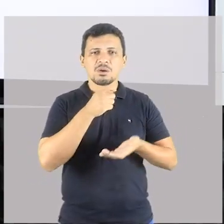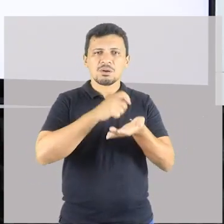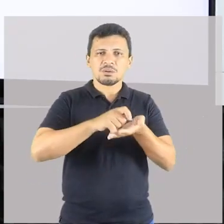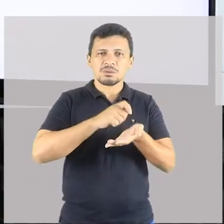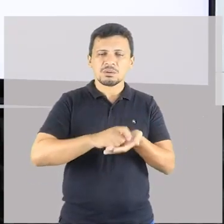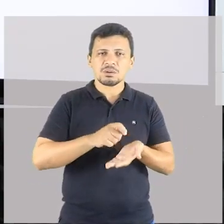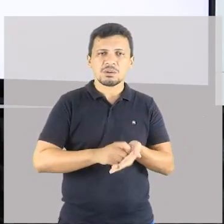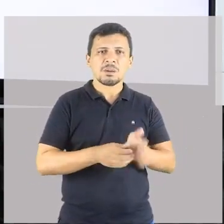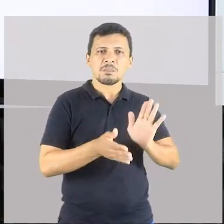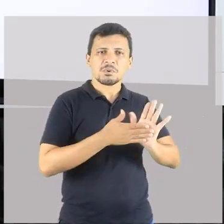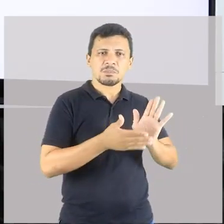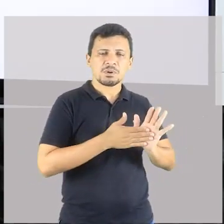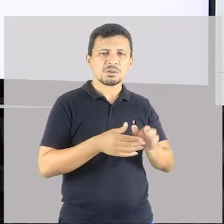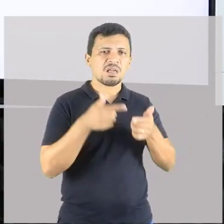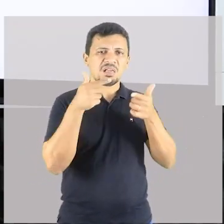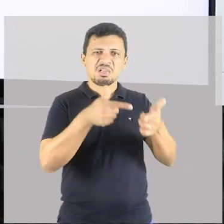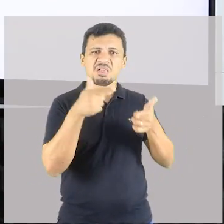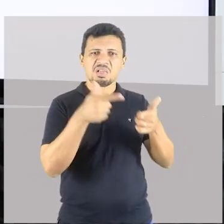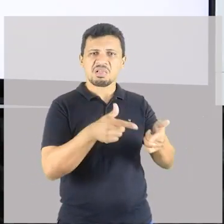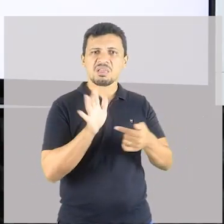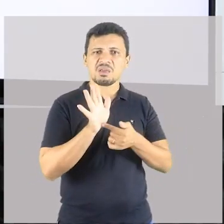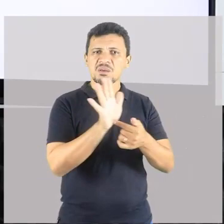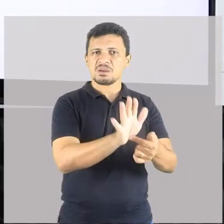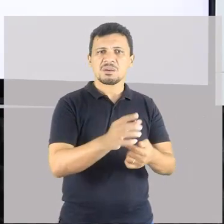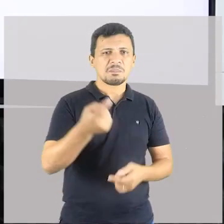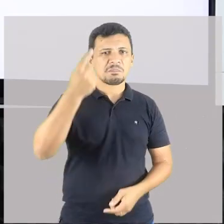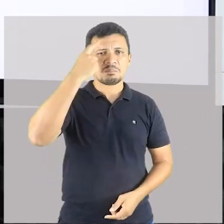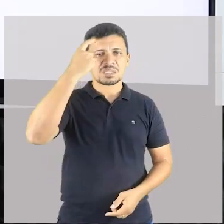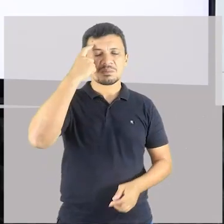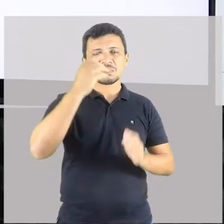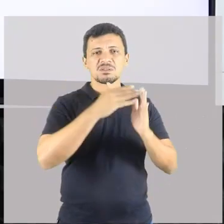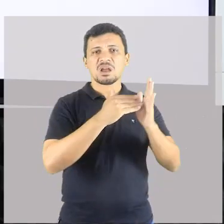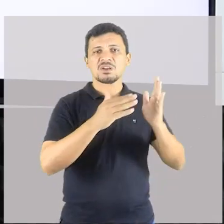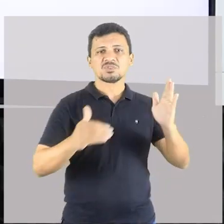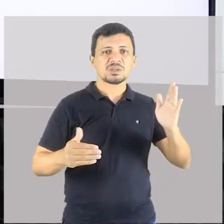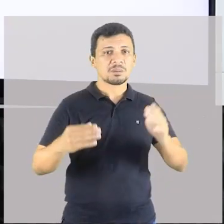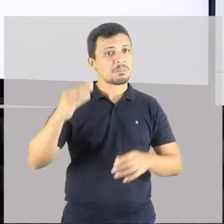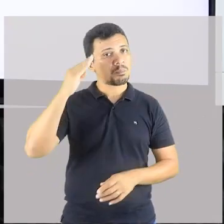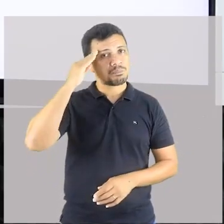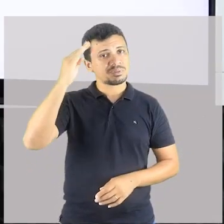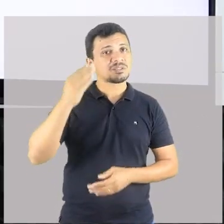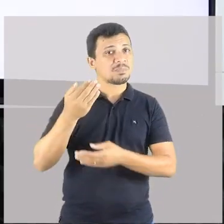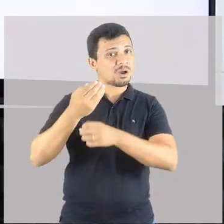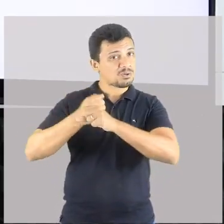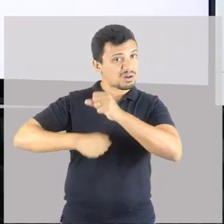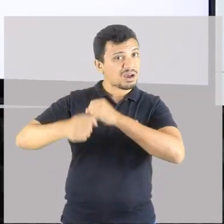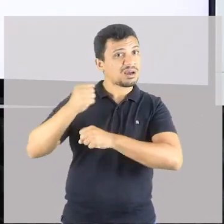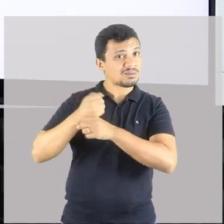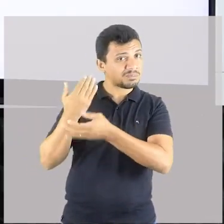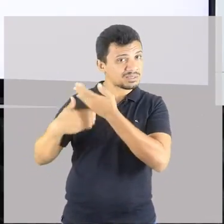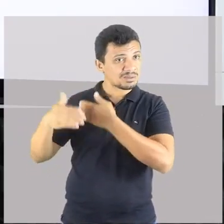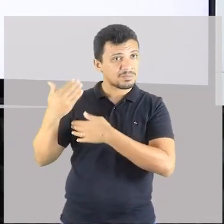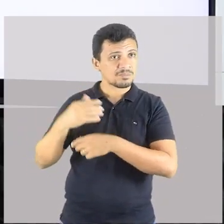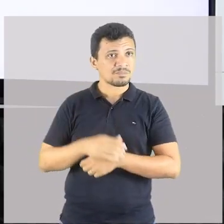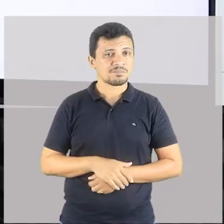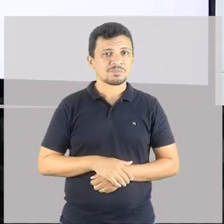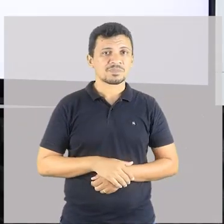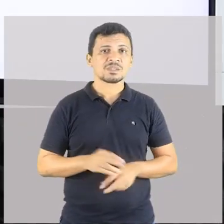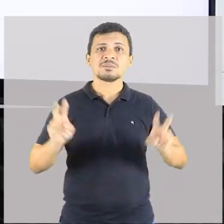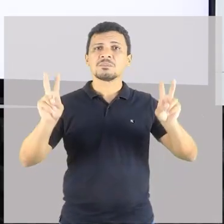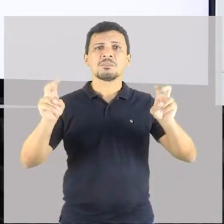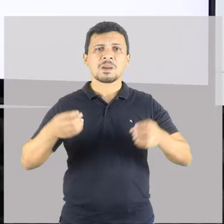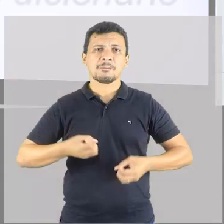críticas e propostas que representam o pensamento estético predominante na época. Então, olha o poema dele, ó,